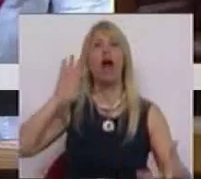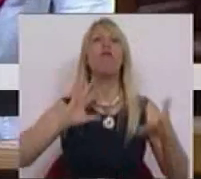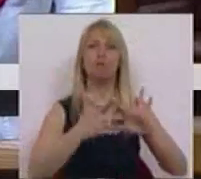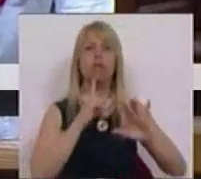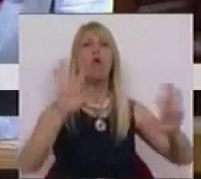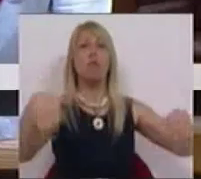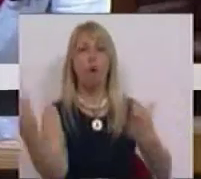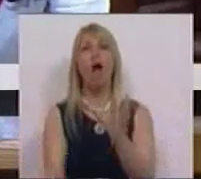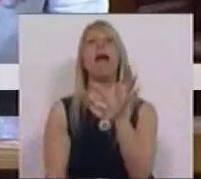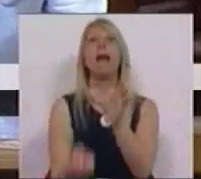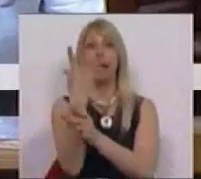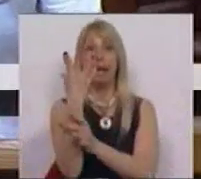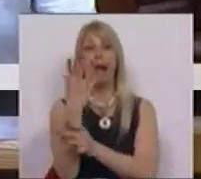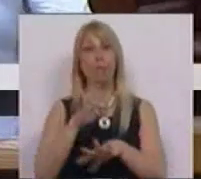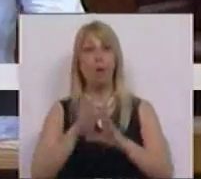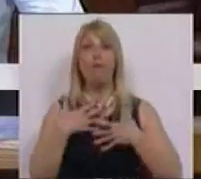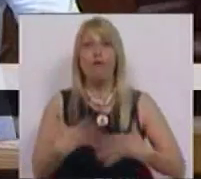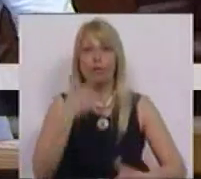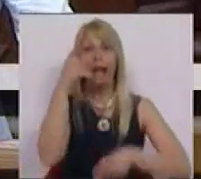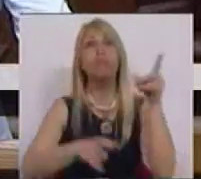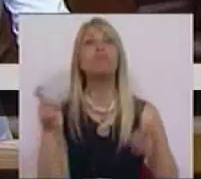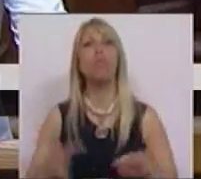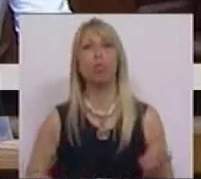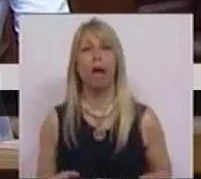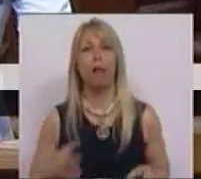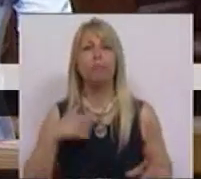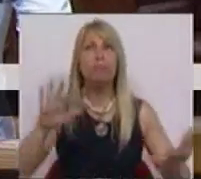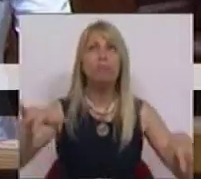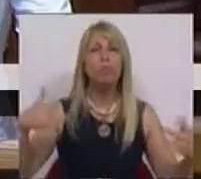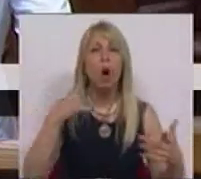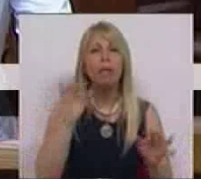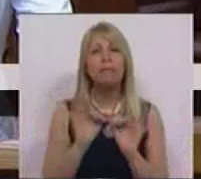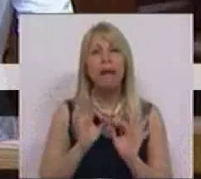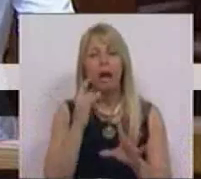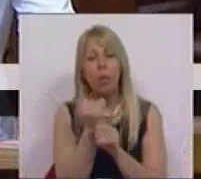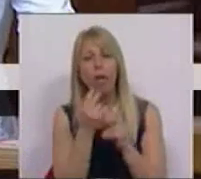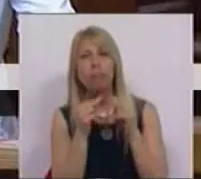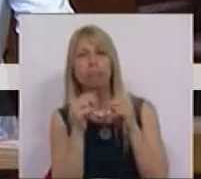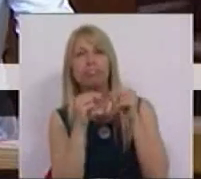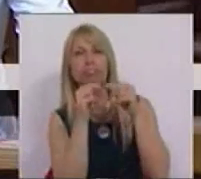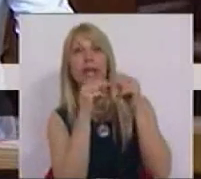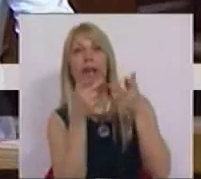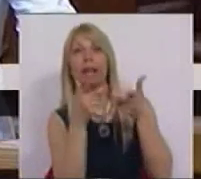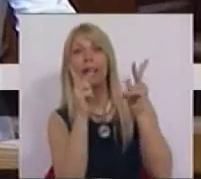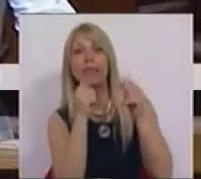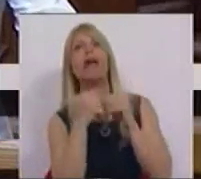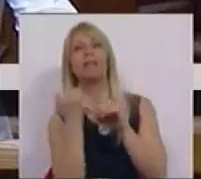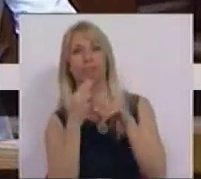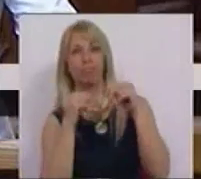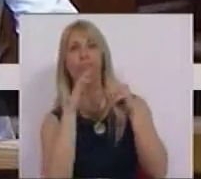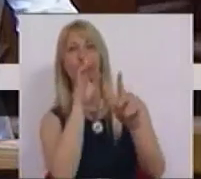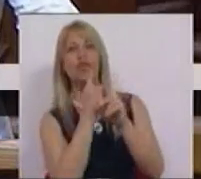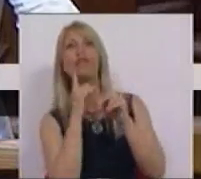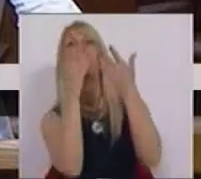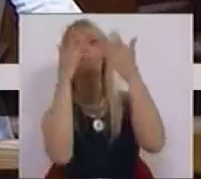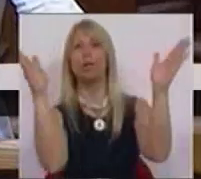vontade popular. Celebrar a revolução é lembrar cada tijolo com que se construiu a liberdade e com ela a democracia. Alguém se